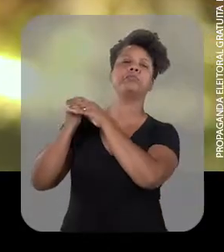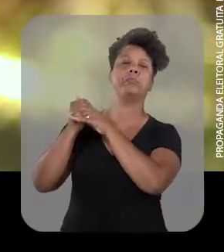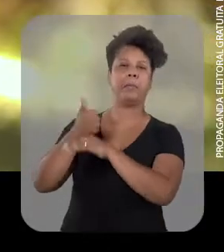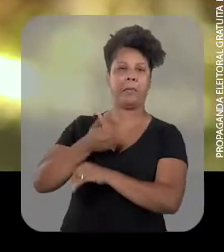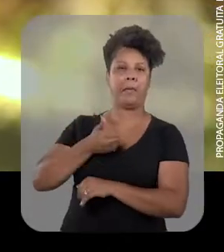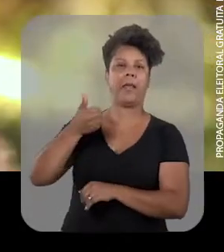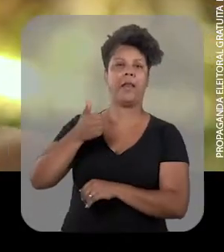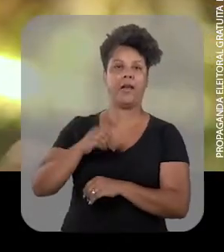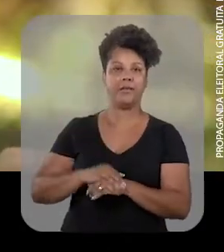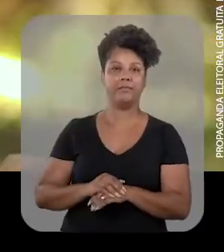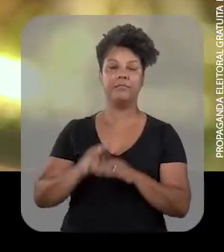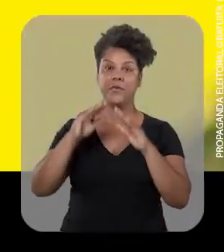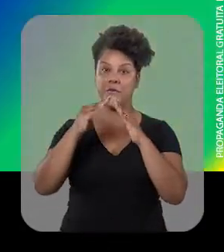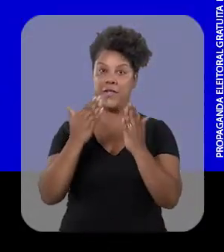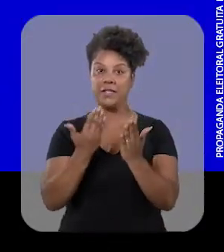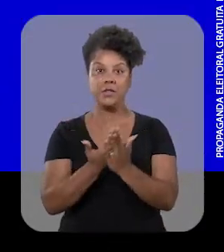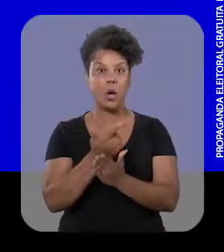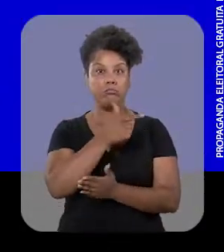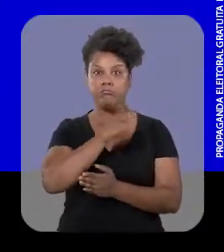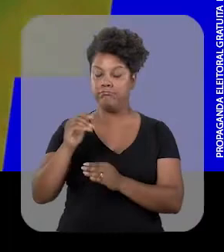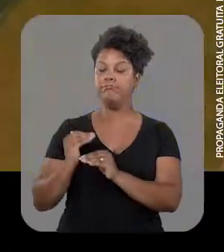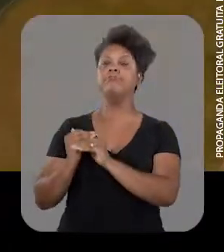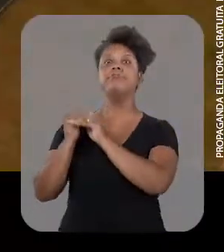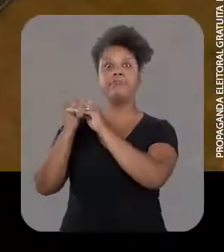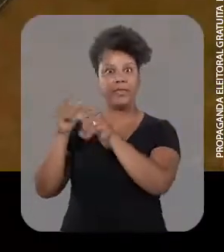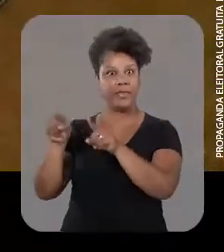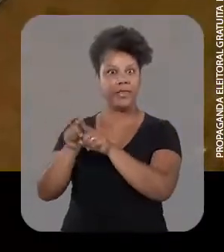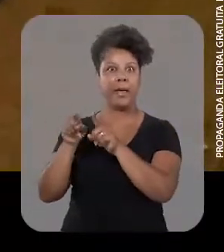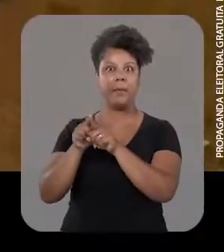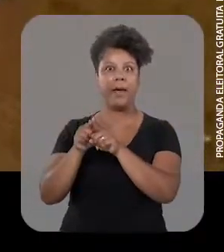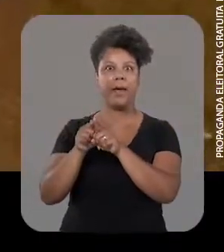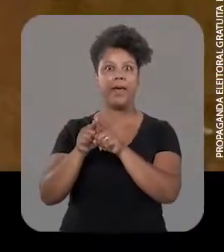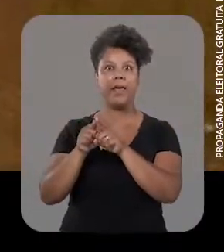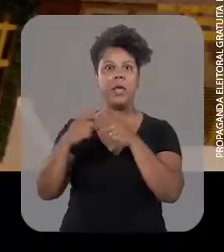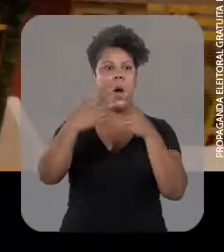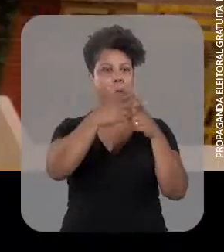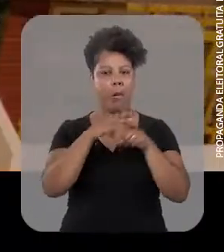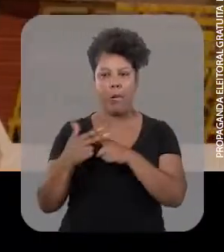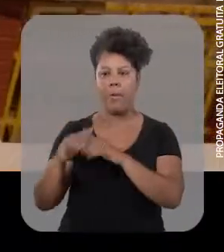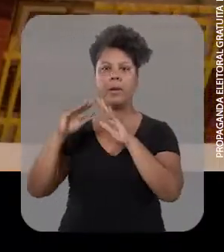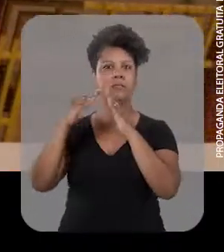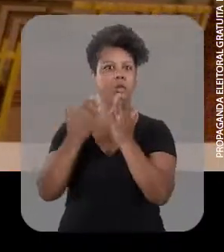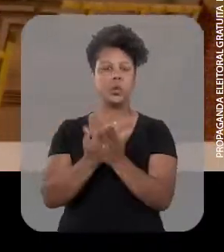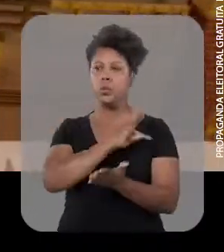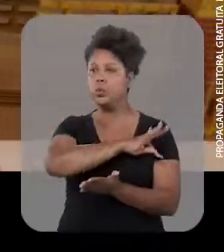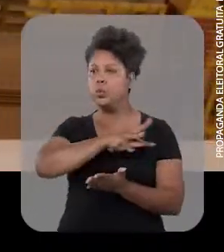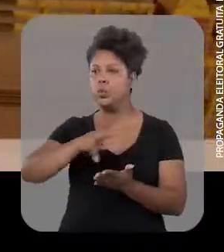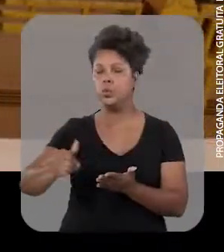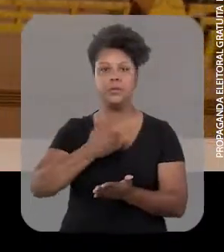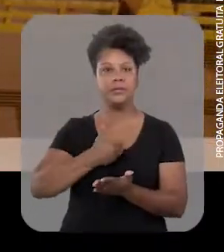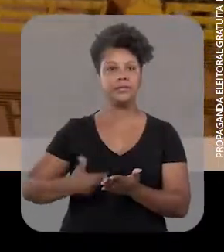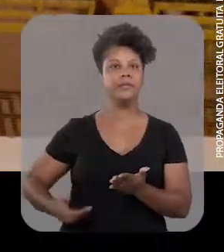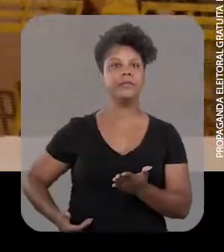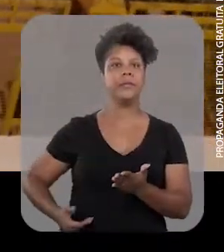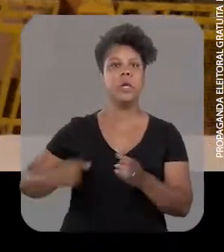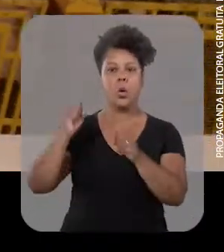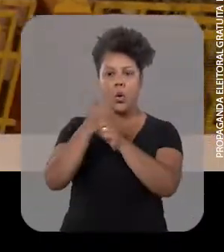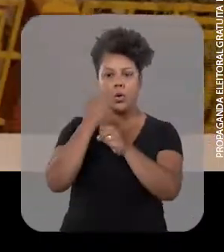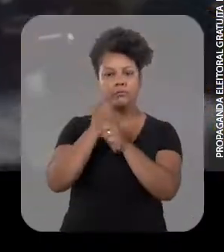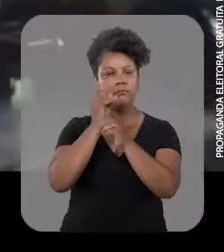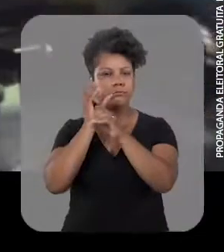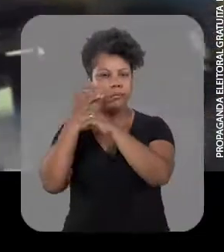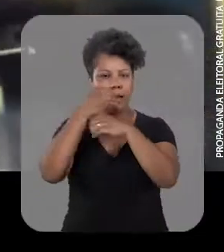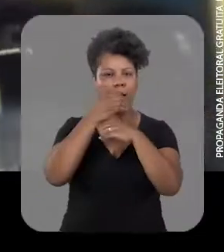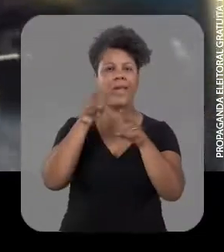qualidade, padrão dos melhores. Escolas de outro padrão também. Caiado reformou todas as escolas públicas do